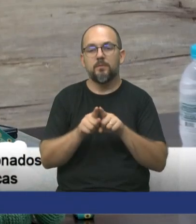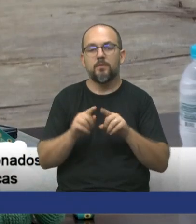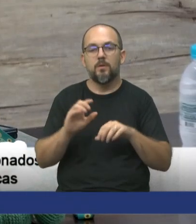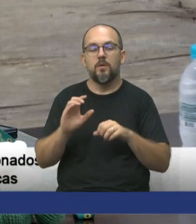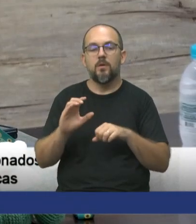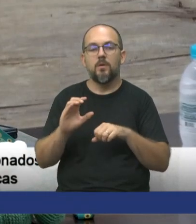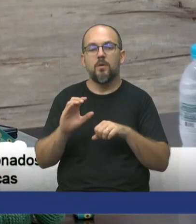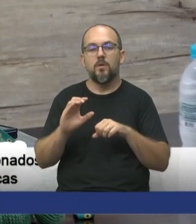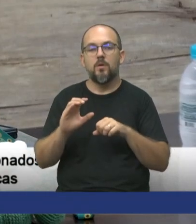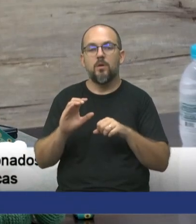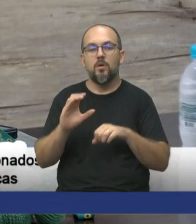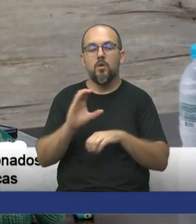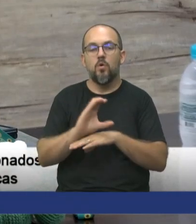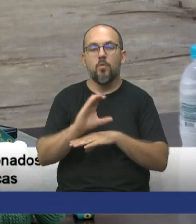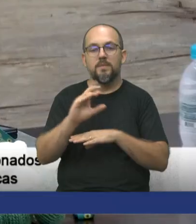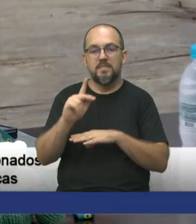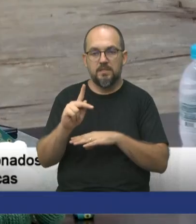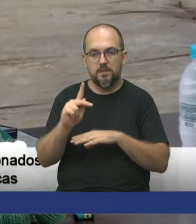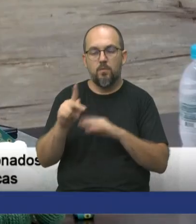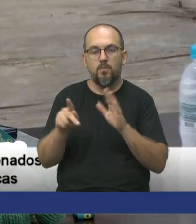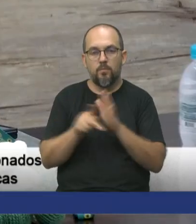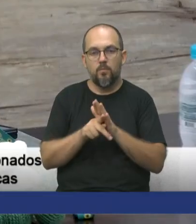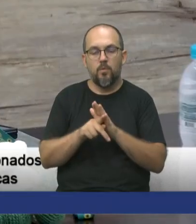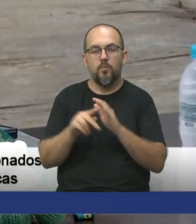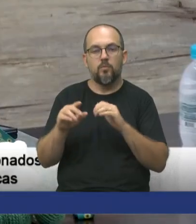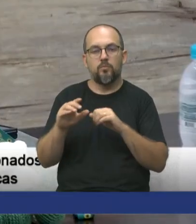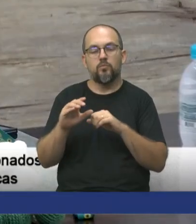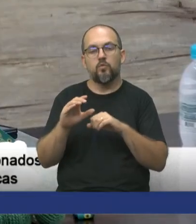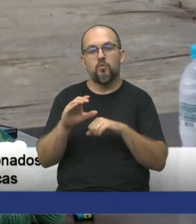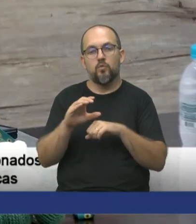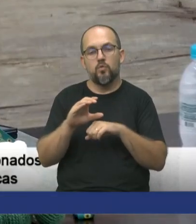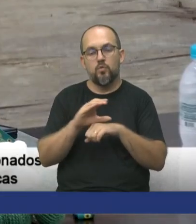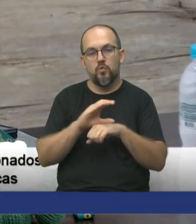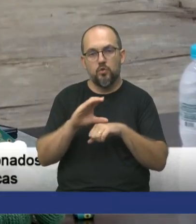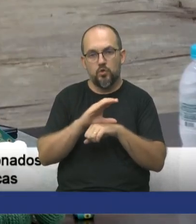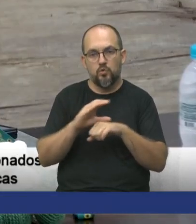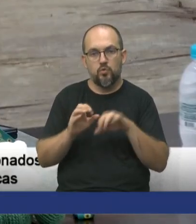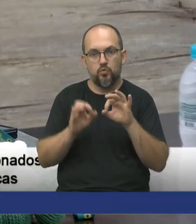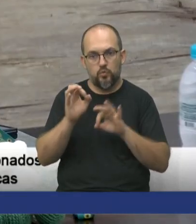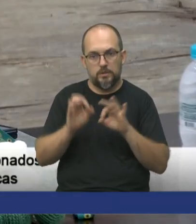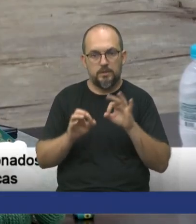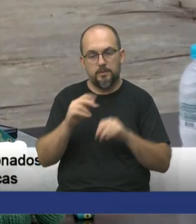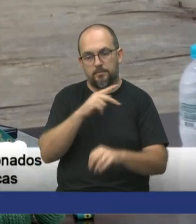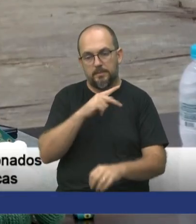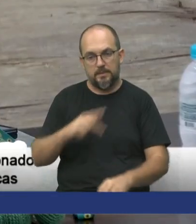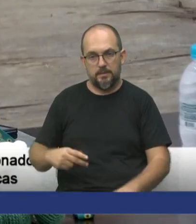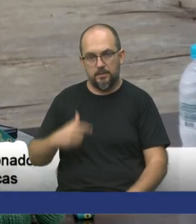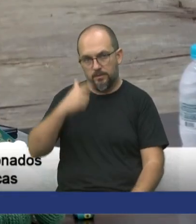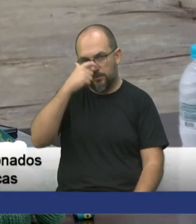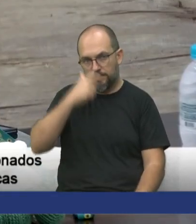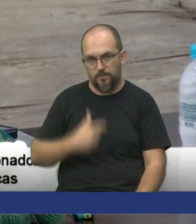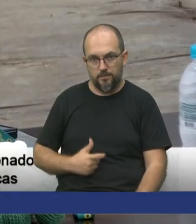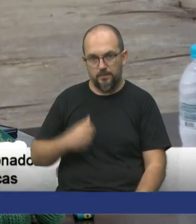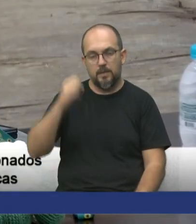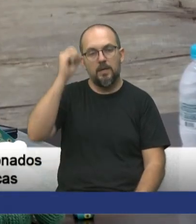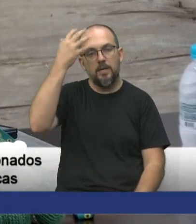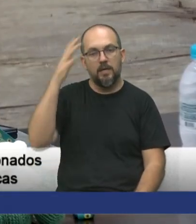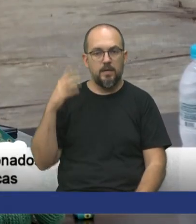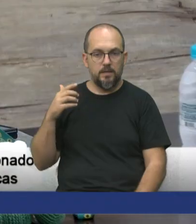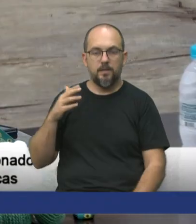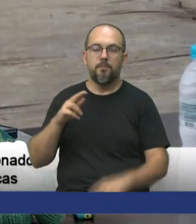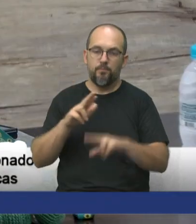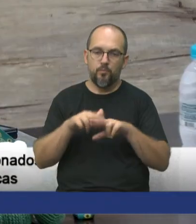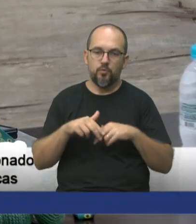e Justiça encampa e preside, e eu, na comissão, então, estou à frente, em razão da Comissão de Constituição